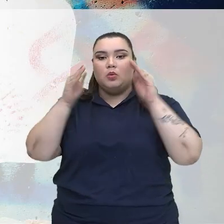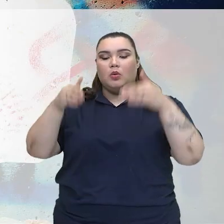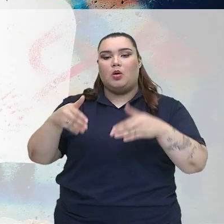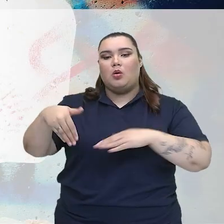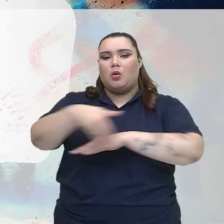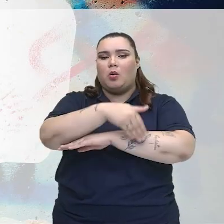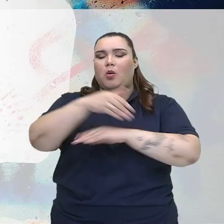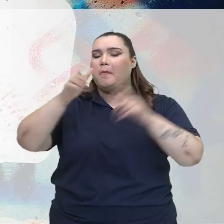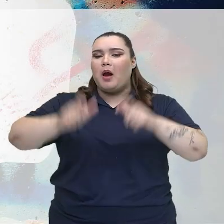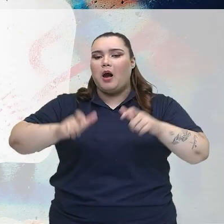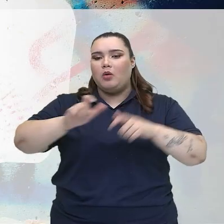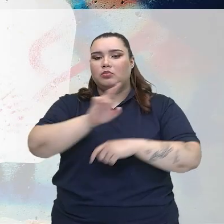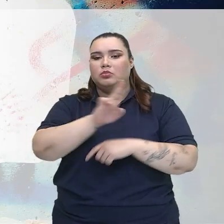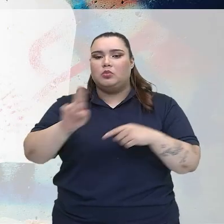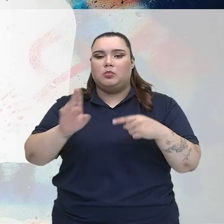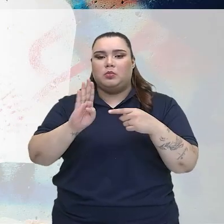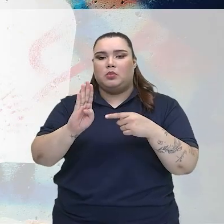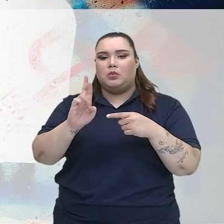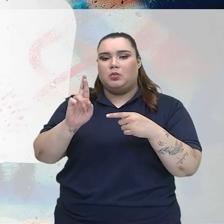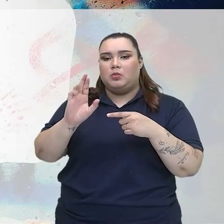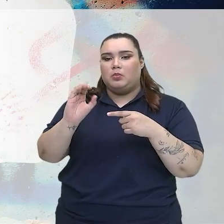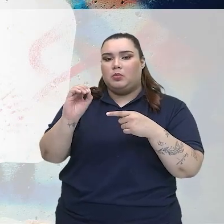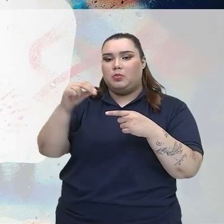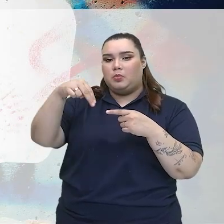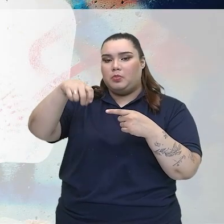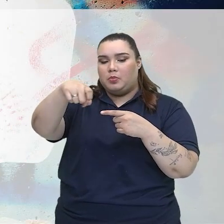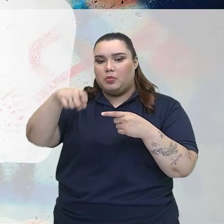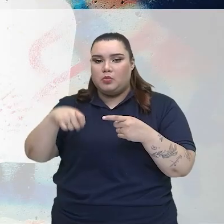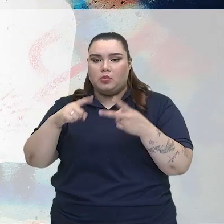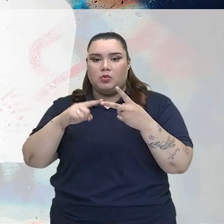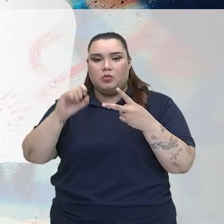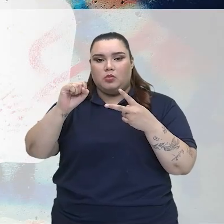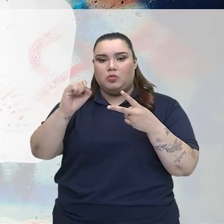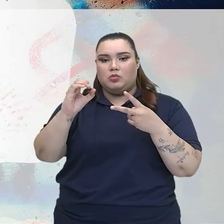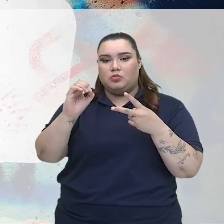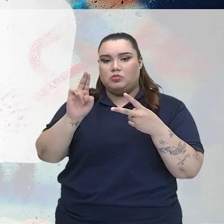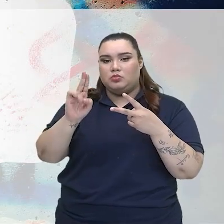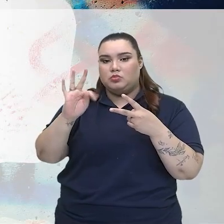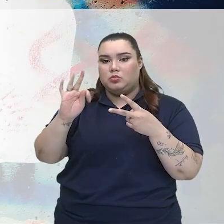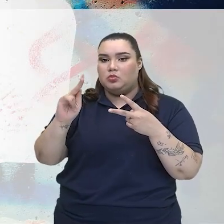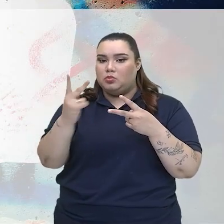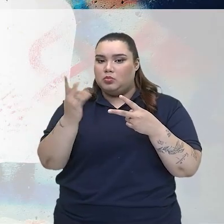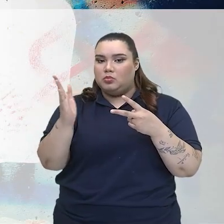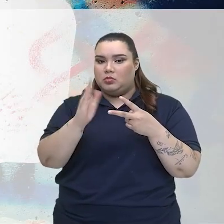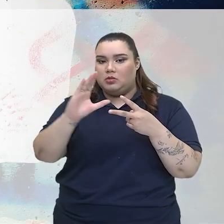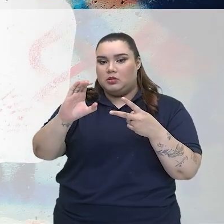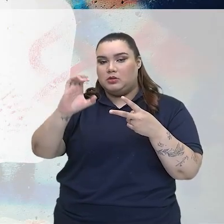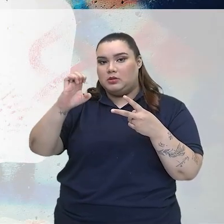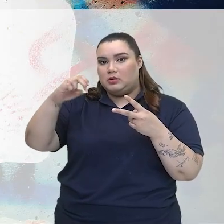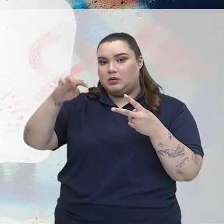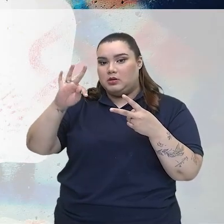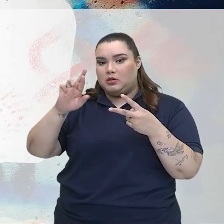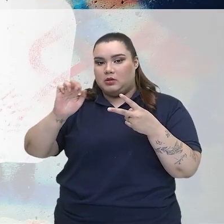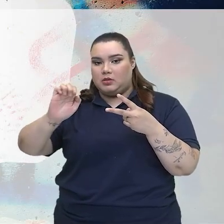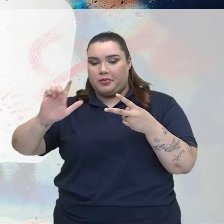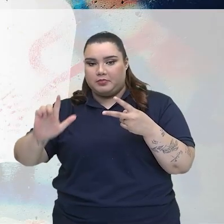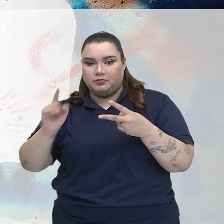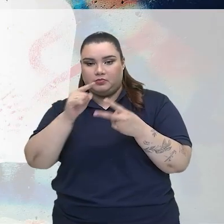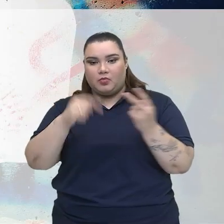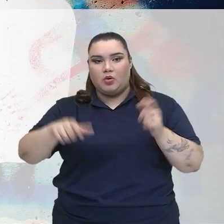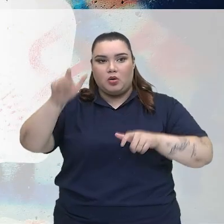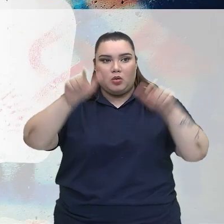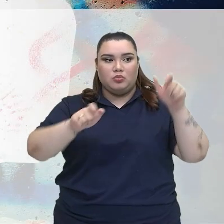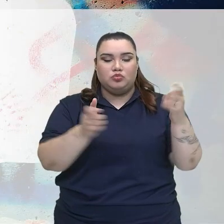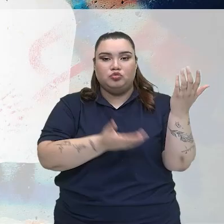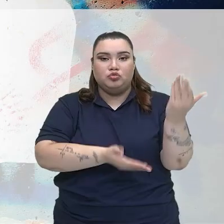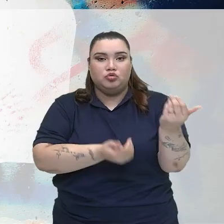especialmente em bairros como o Bronx, lá em Nova York, e South Central, lá em Los Angeles, esses jovens